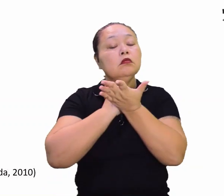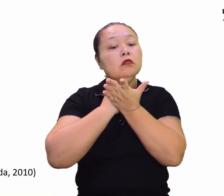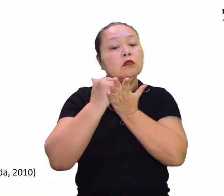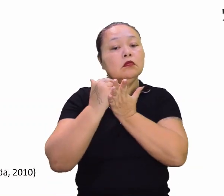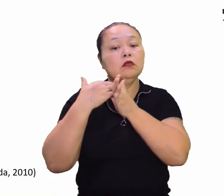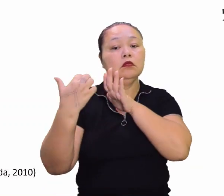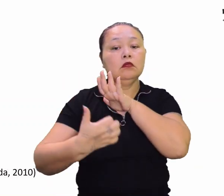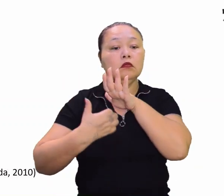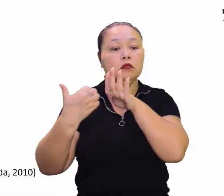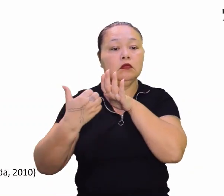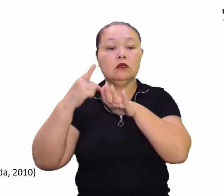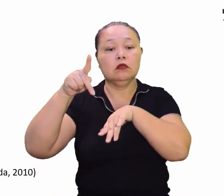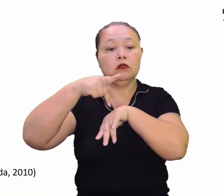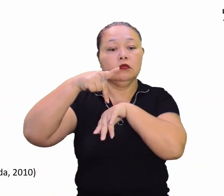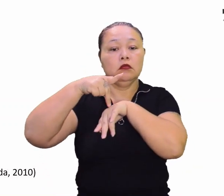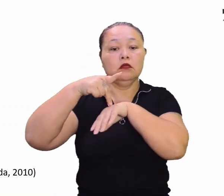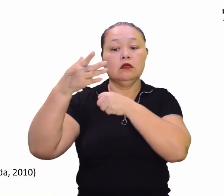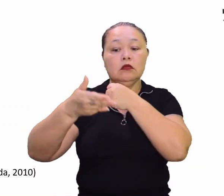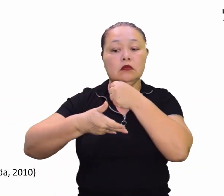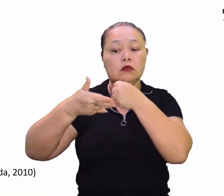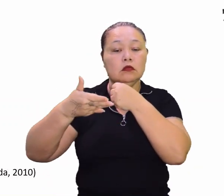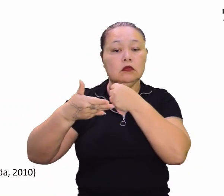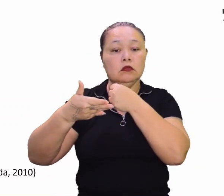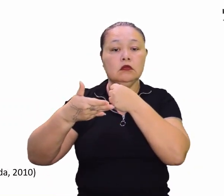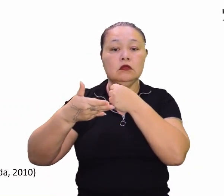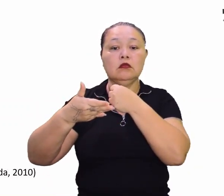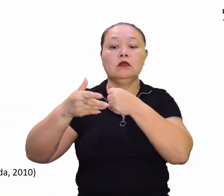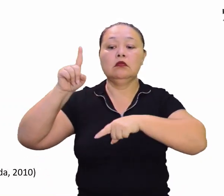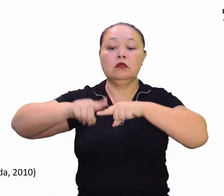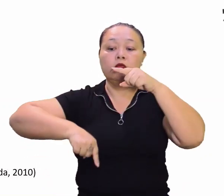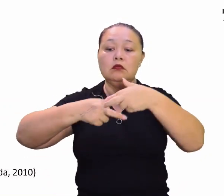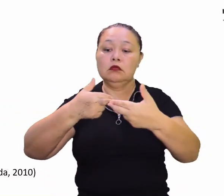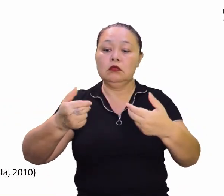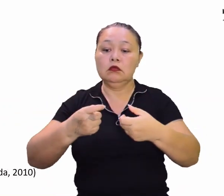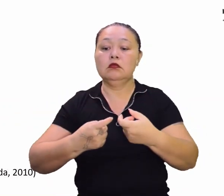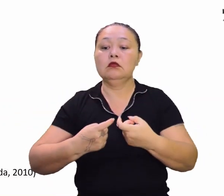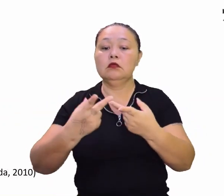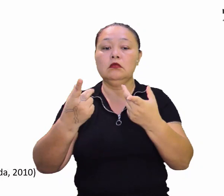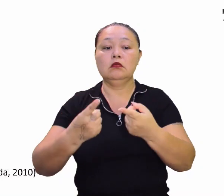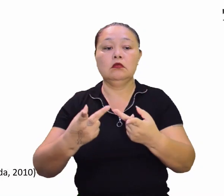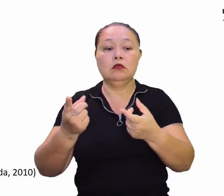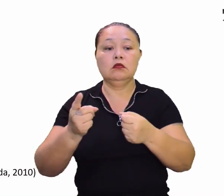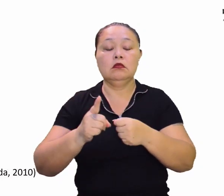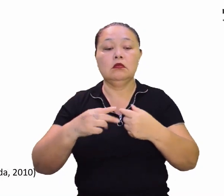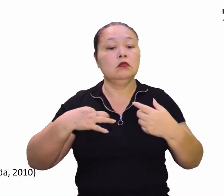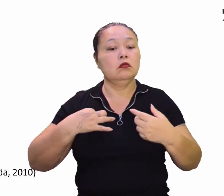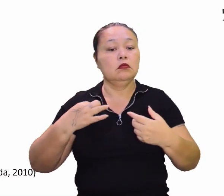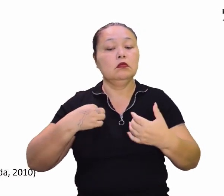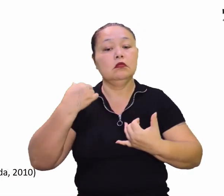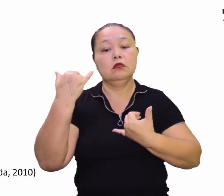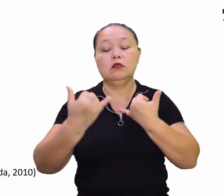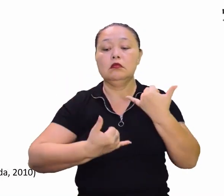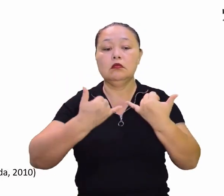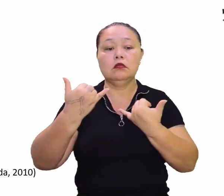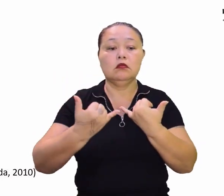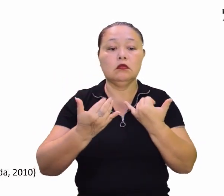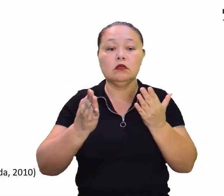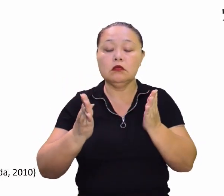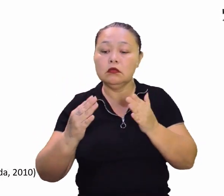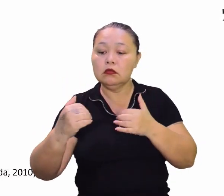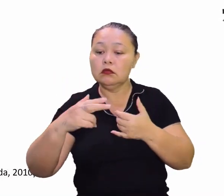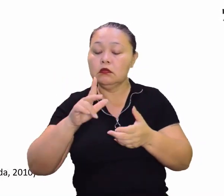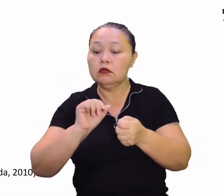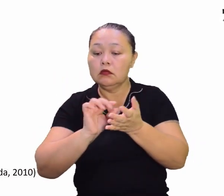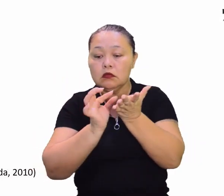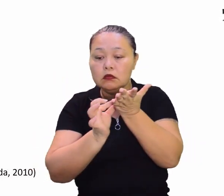Inicialmente, a industrialização desses países baseou-se na exportação de tecidos, brinquedos